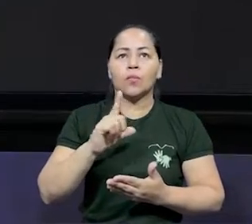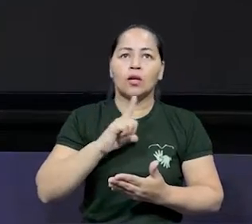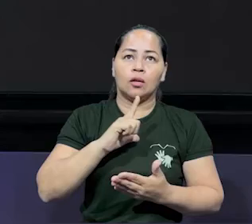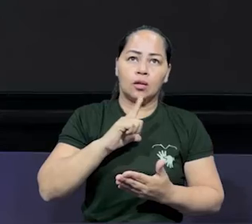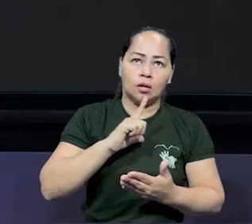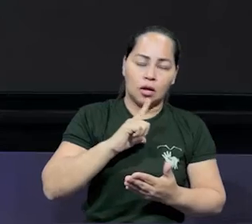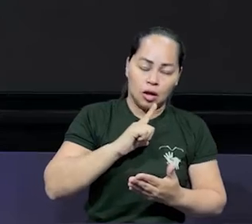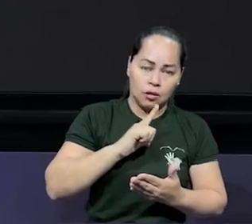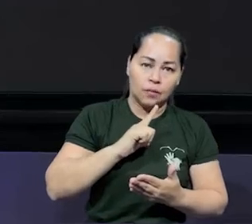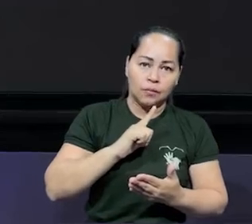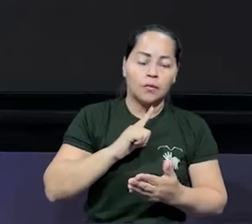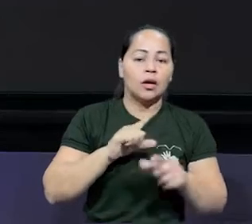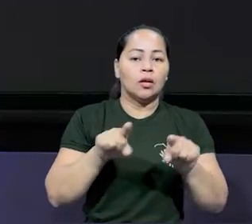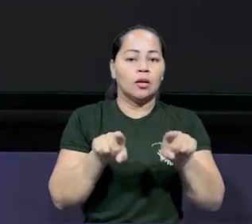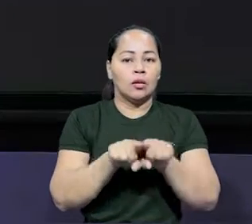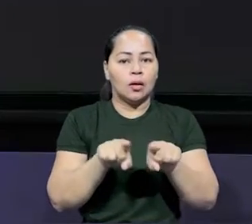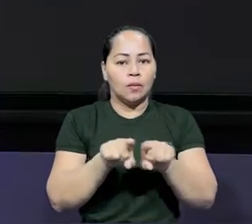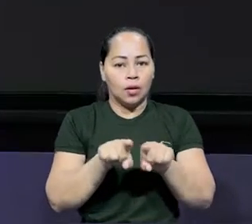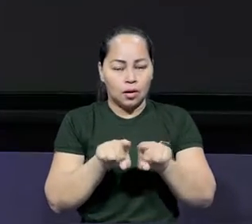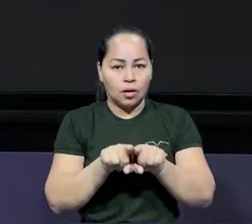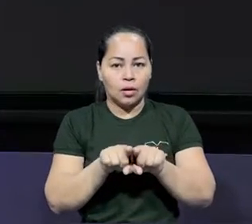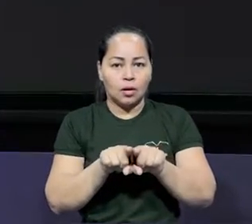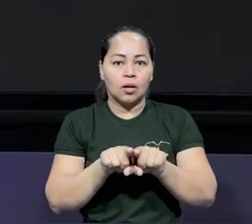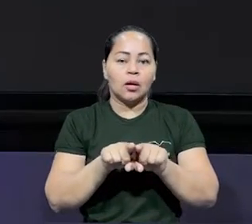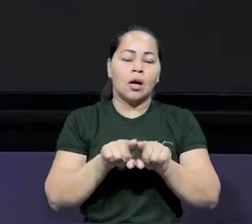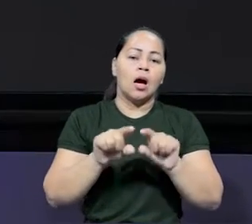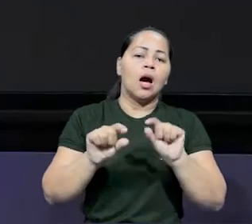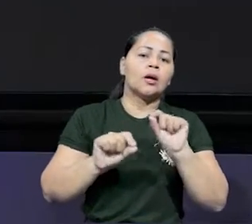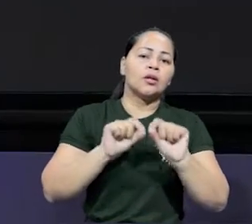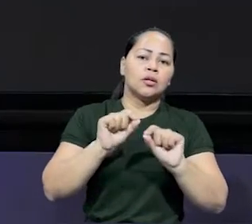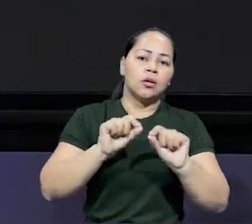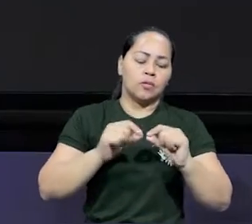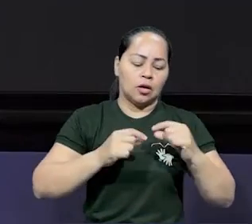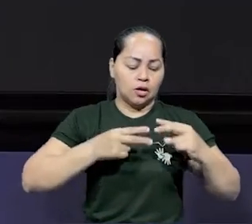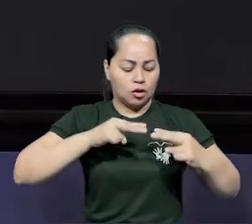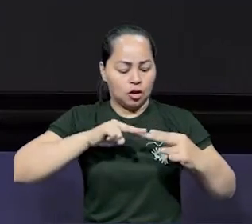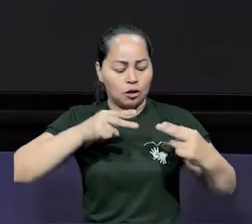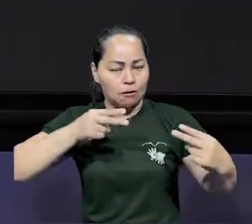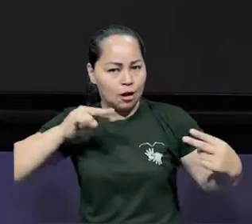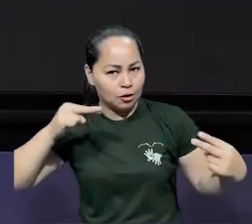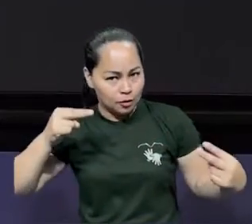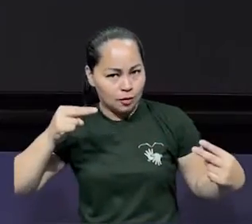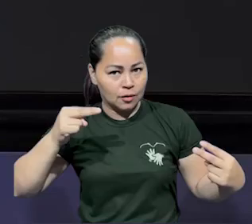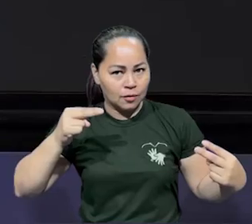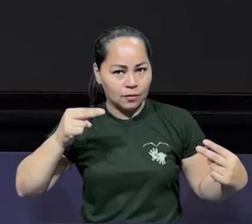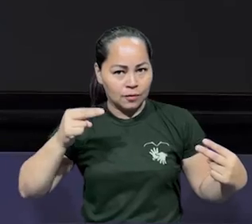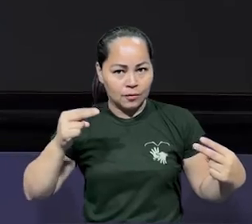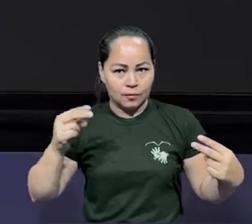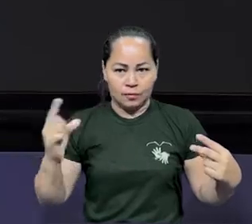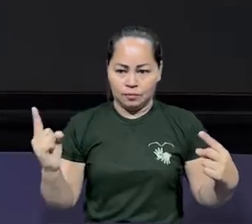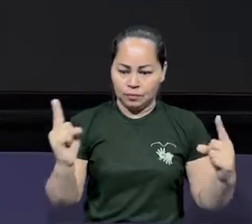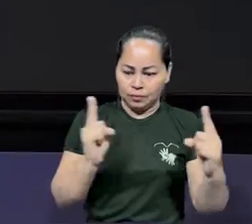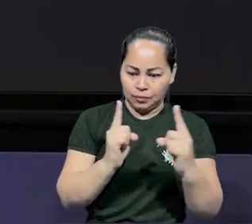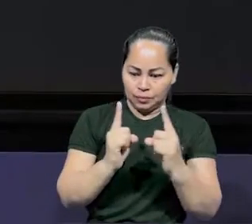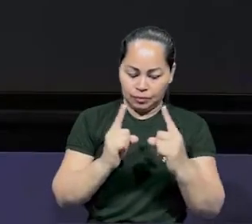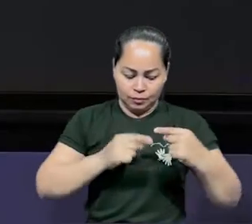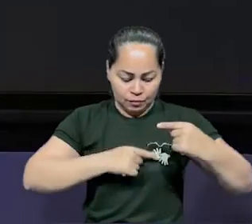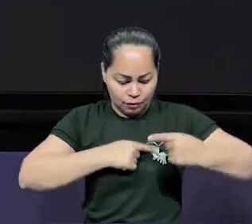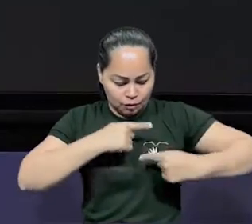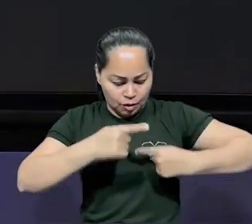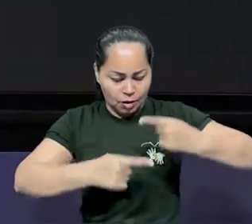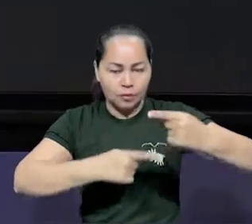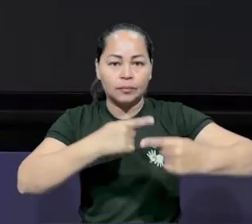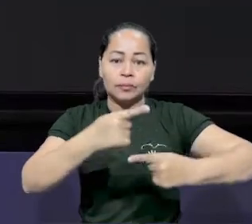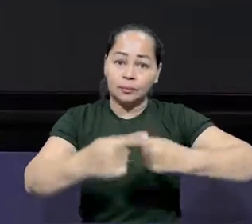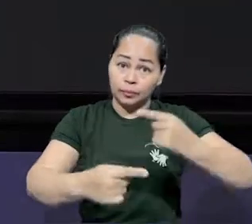fatores indissociáveis. A hereditariedade, ou seja, a carga genética que se transmite de geração para